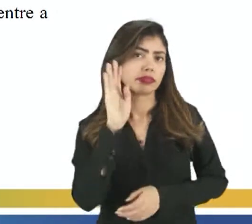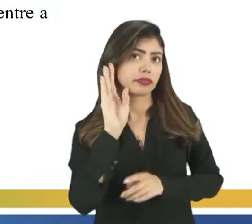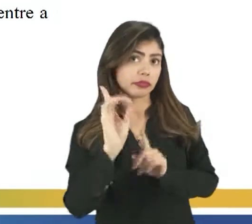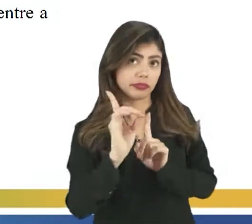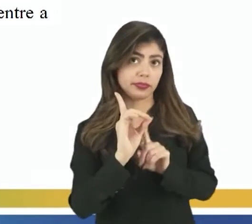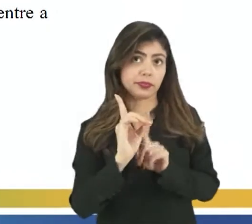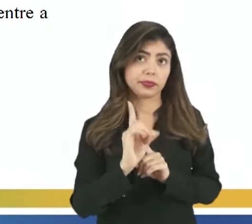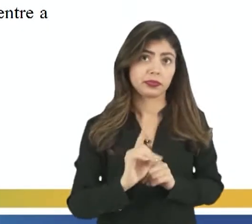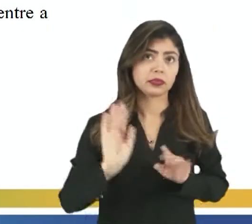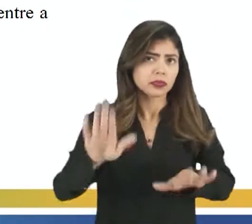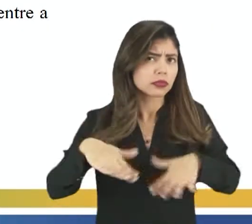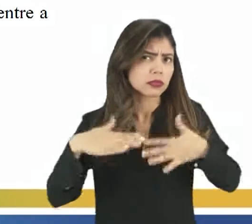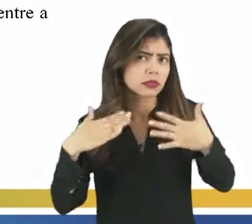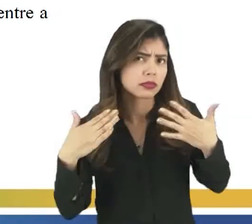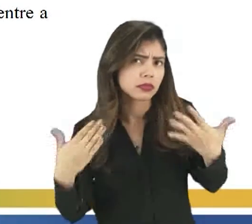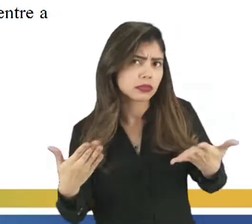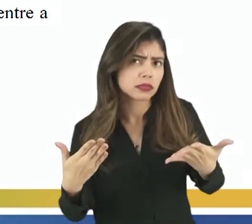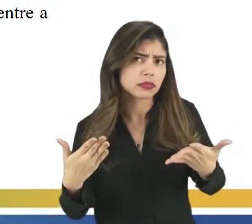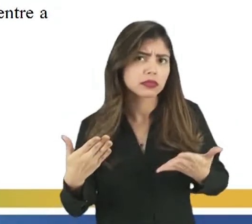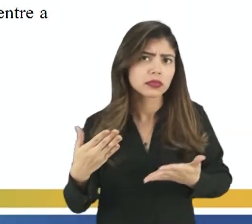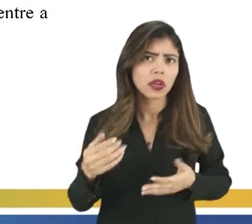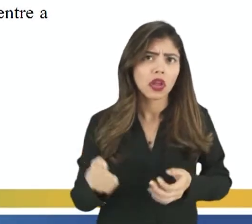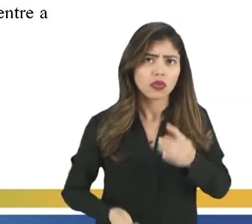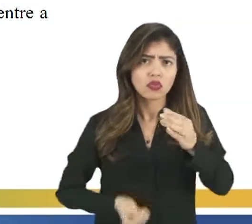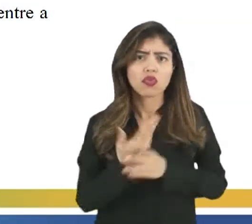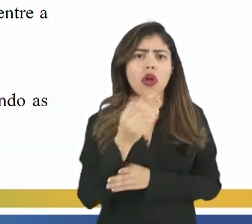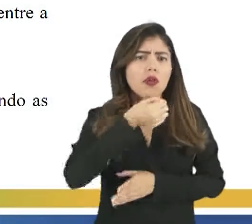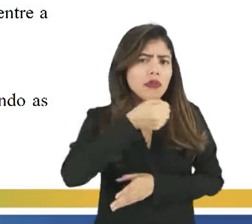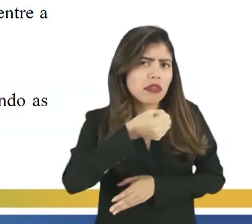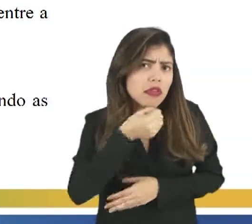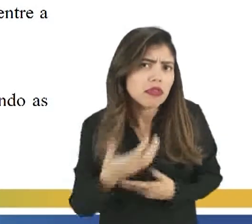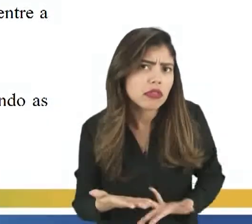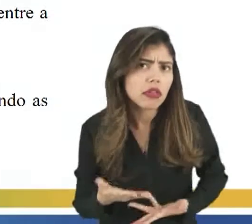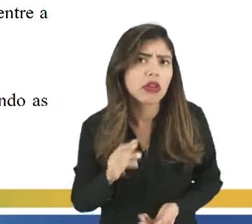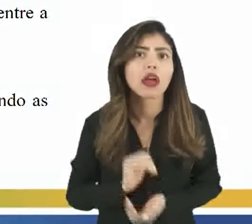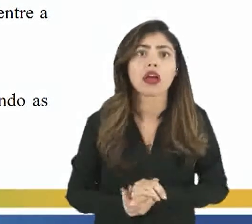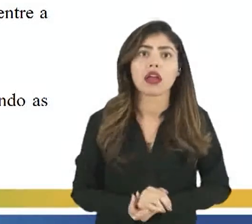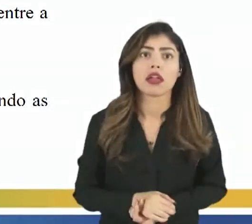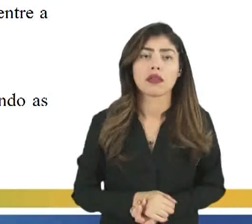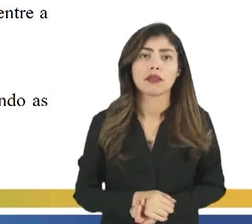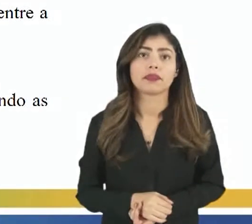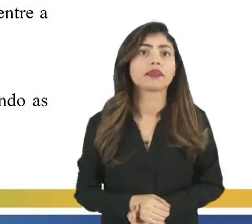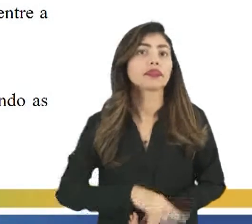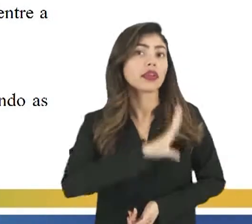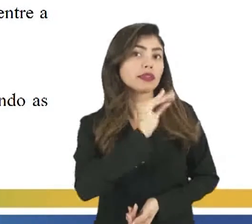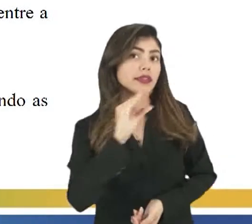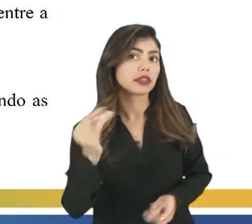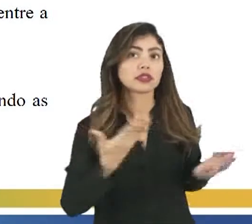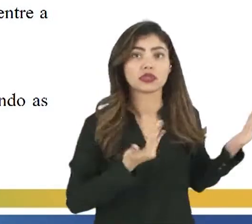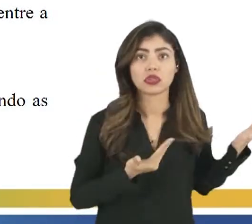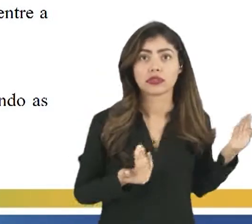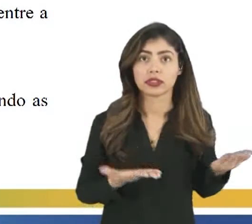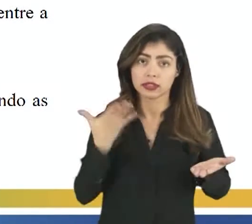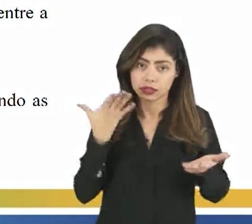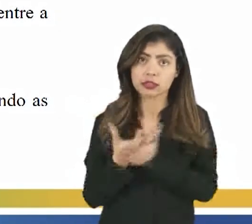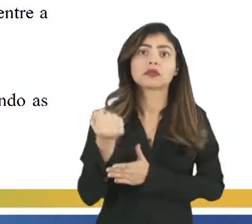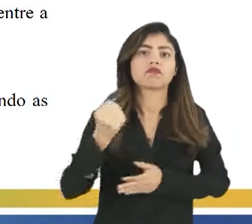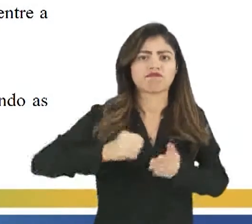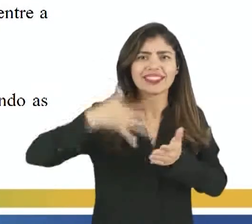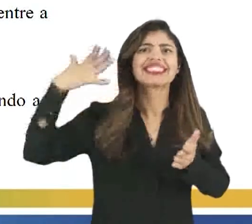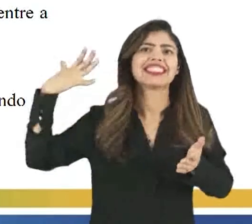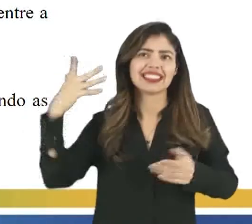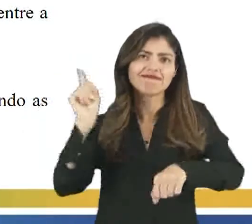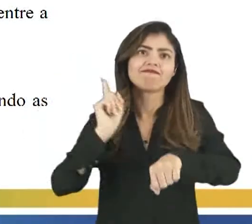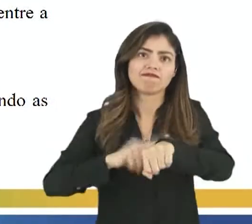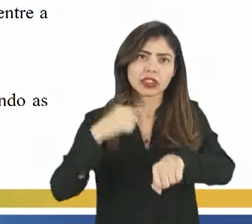D: que fato originou a reportagem? Resposta: o fato de adolescentes e jovens gastarem